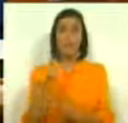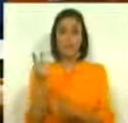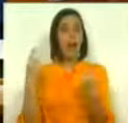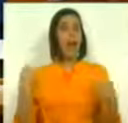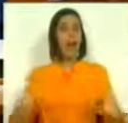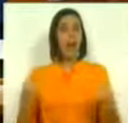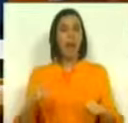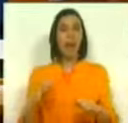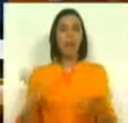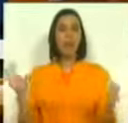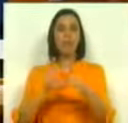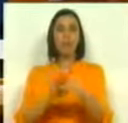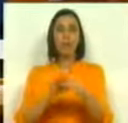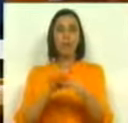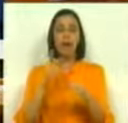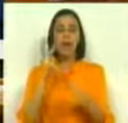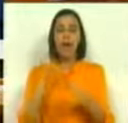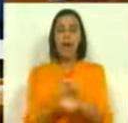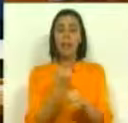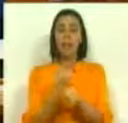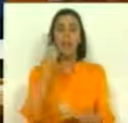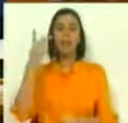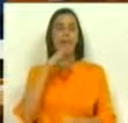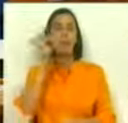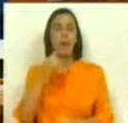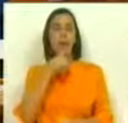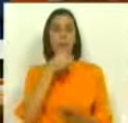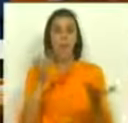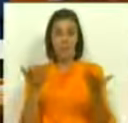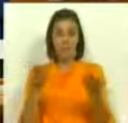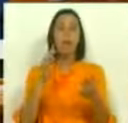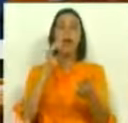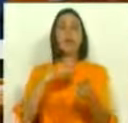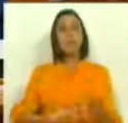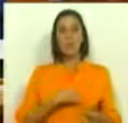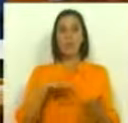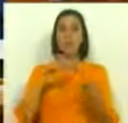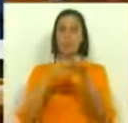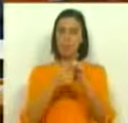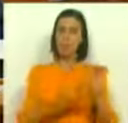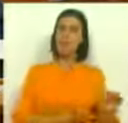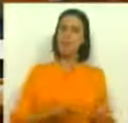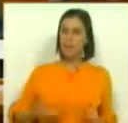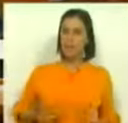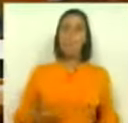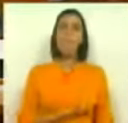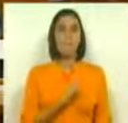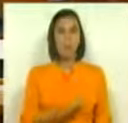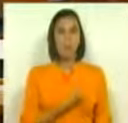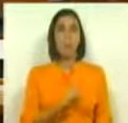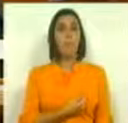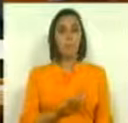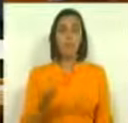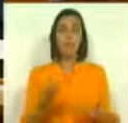estes terão de conciliar aquelas atividades com a vida familiar. A dimensão do problema do desemprego é